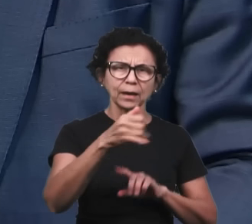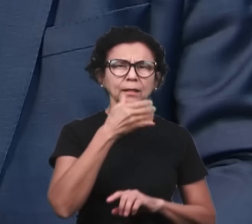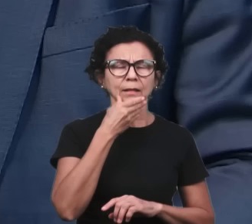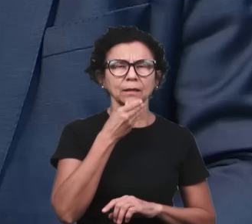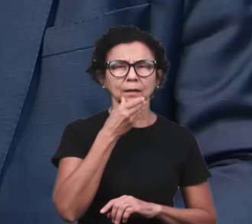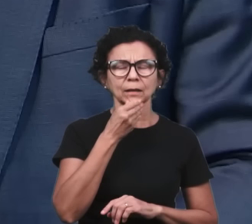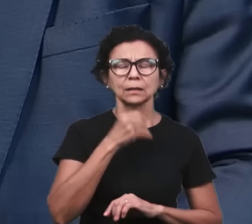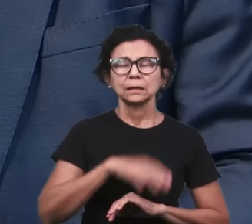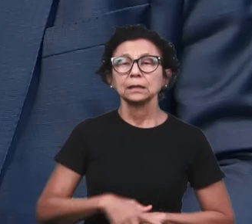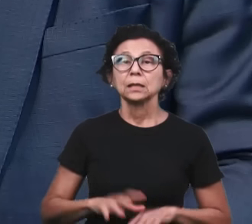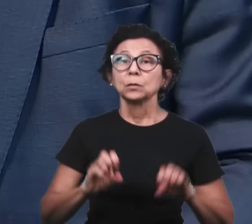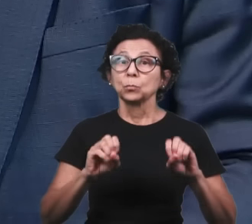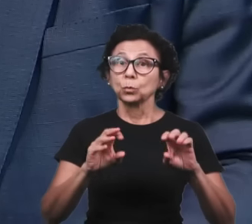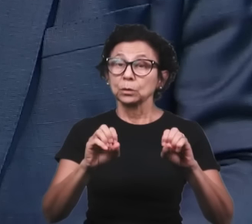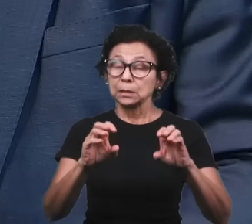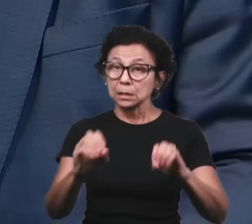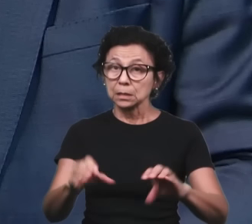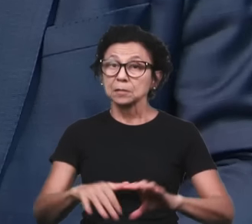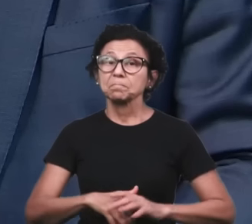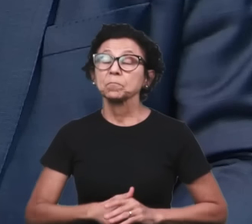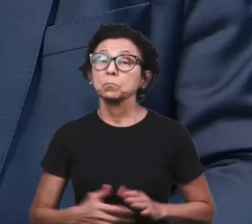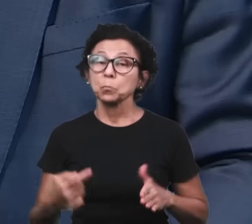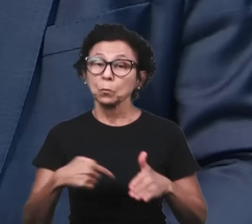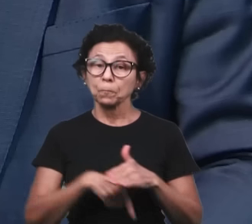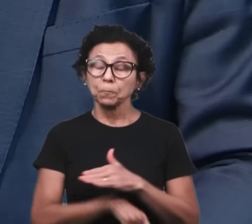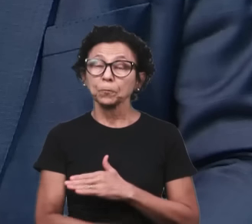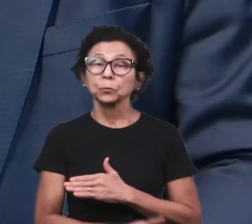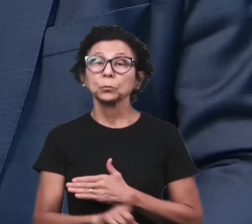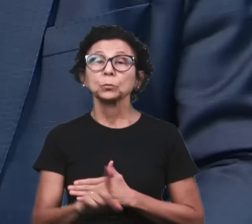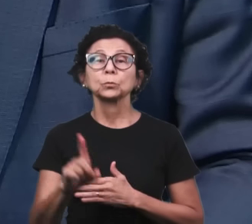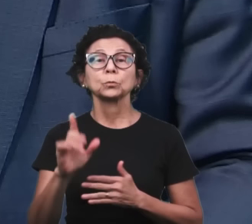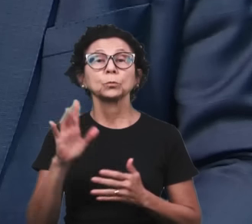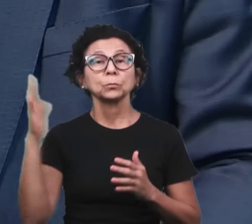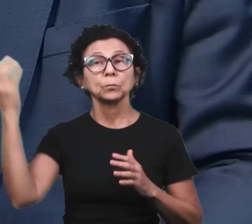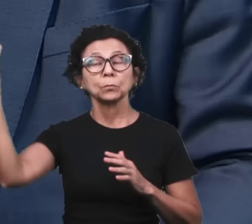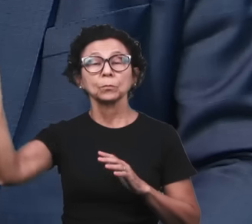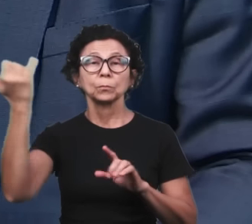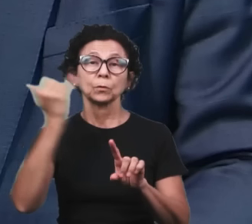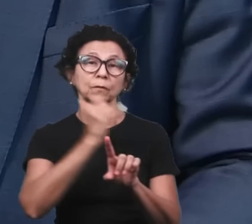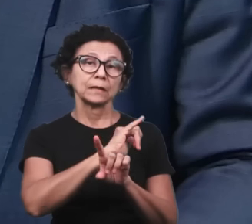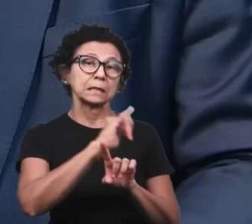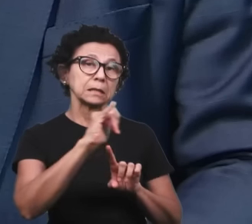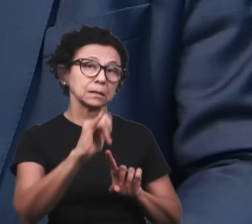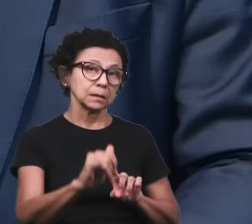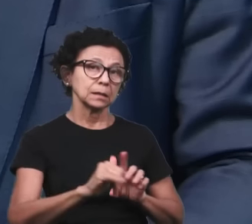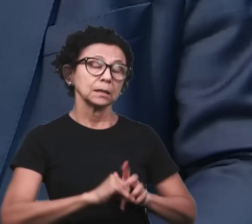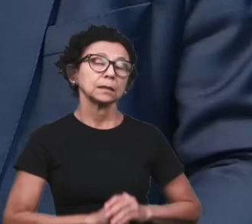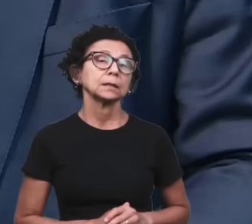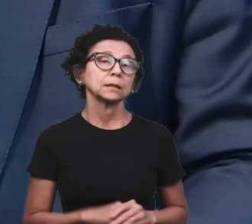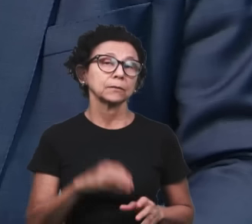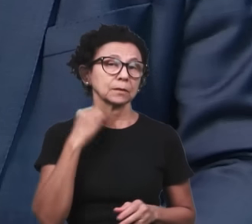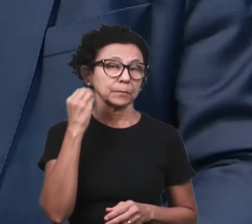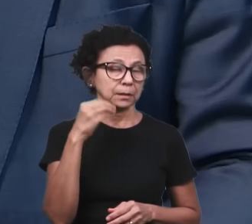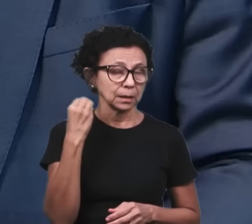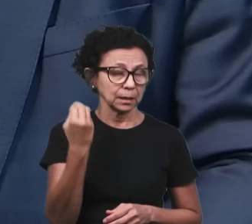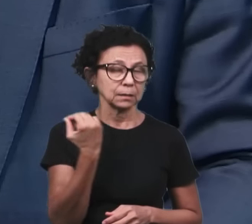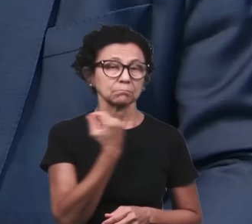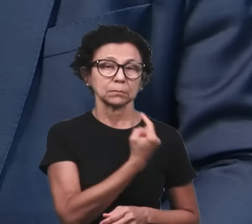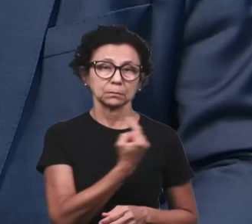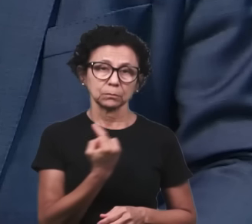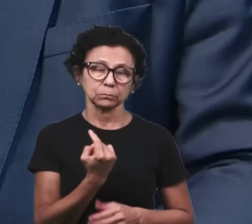muito teor profético, de muita profundidade e que certamente vai servir de edificação para cada um de nós.